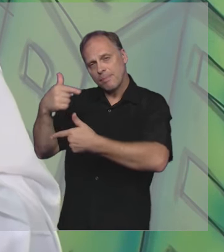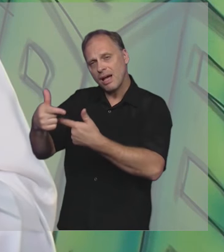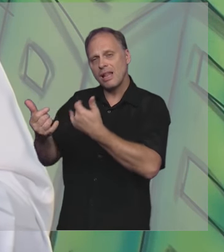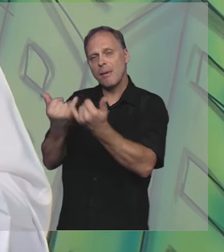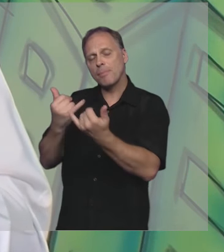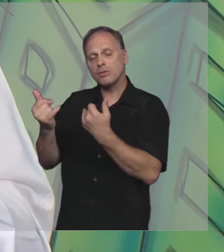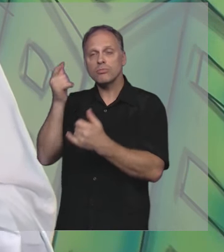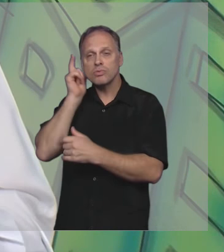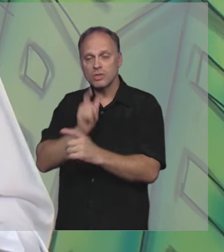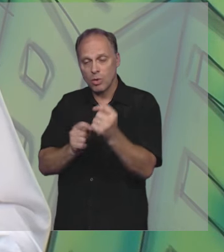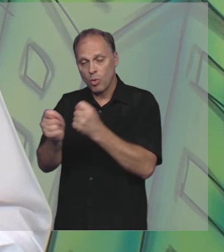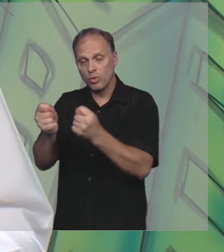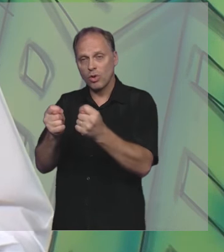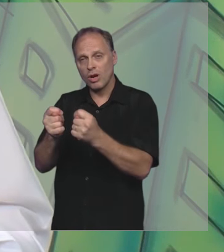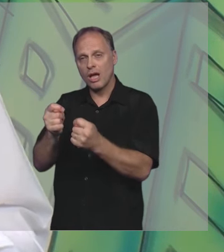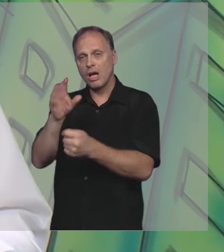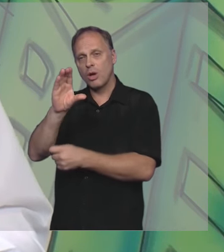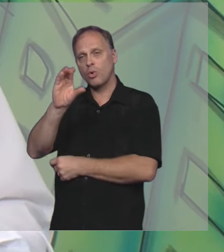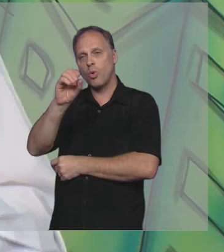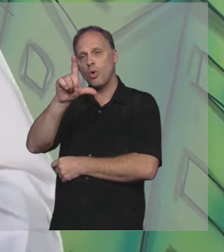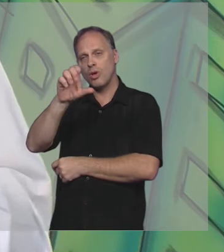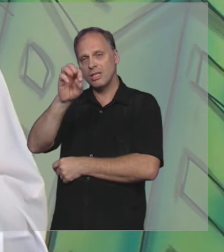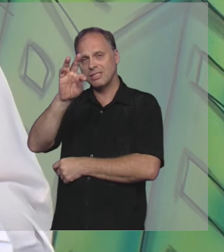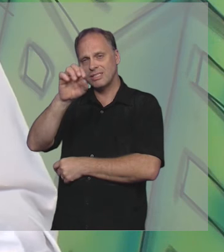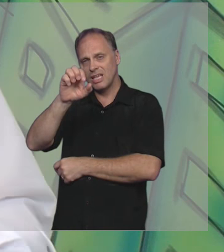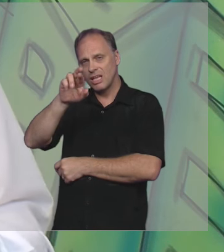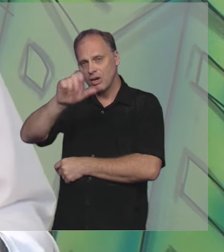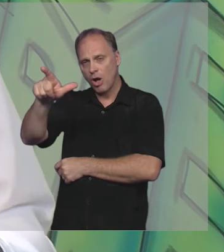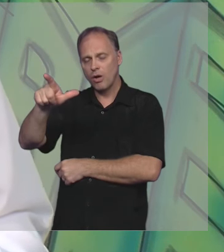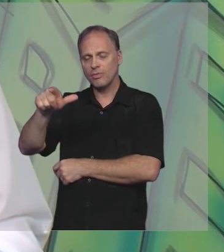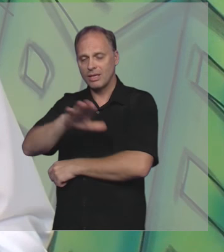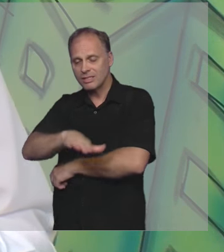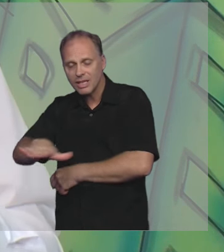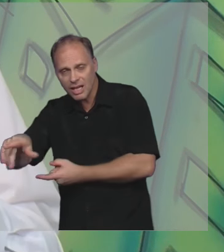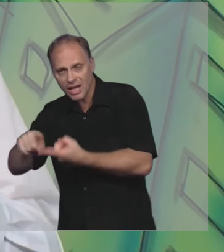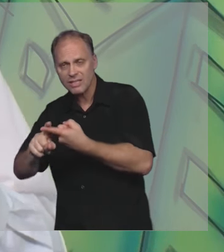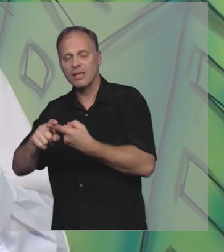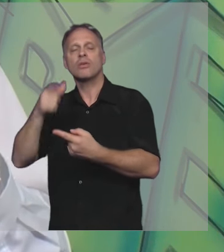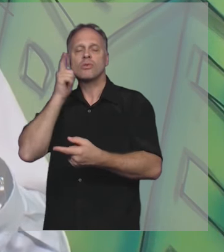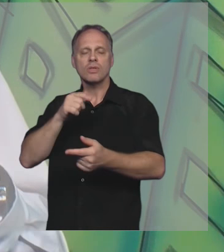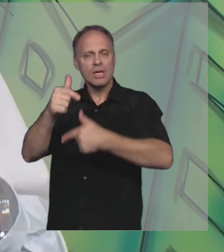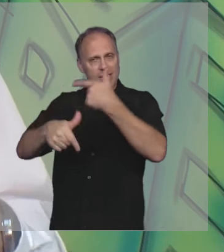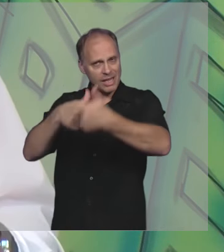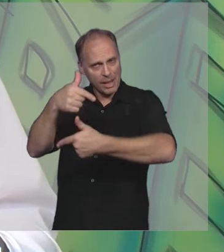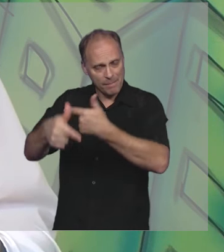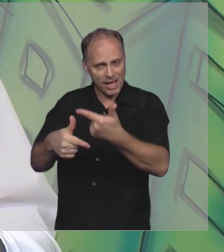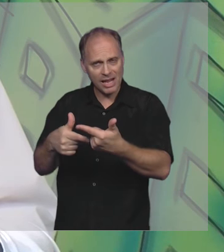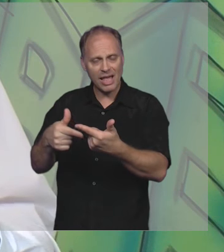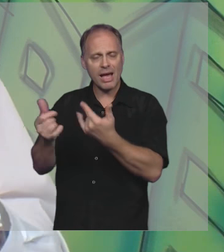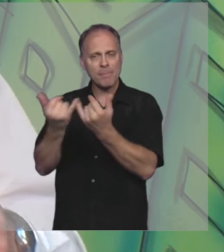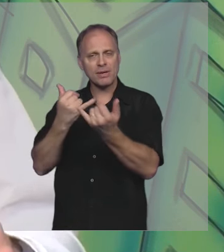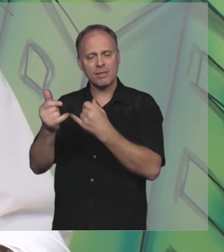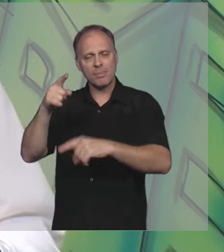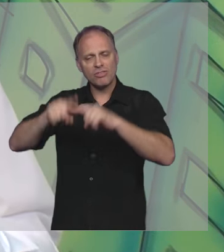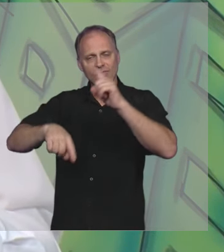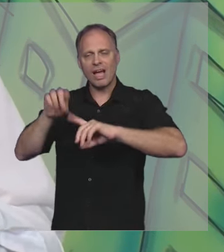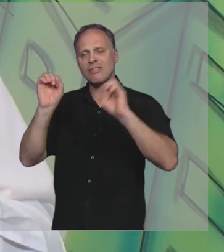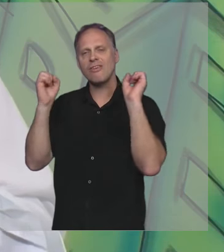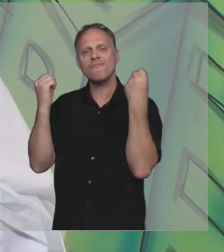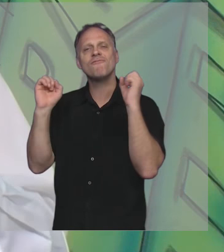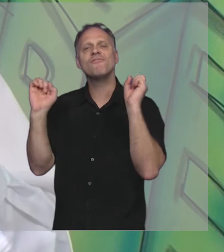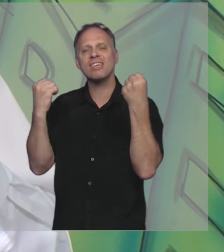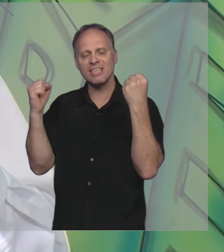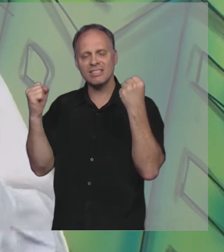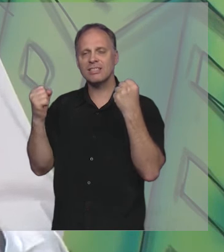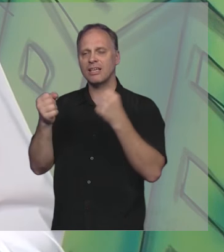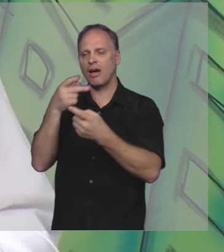então, conseguir controlar o colesterol das crianças, conseguir se trabalhar na questão do exercício